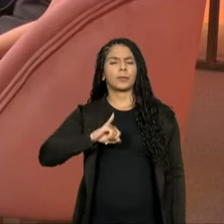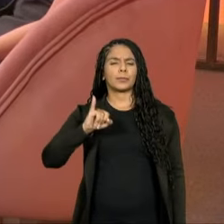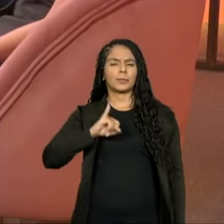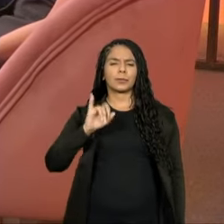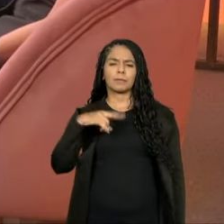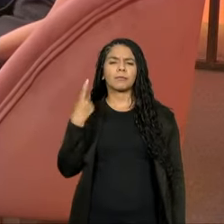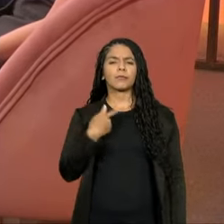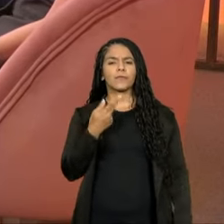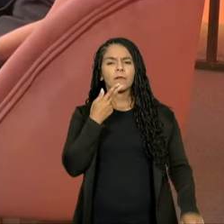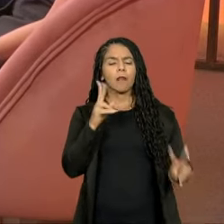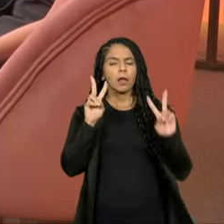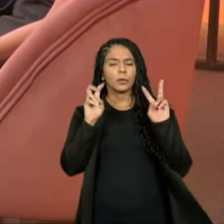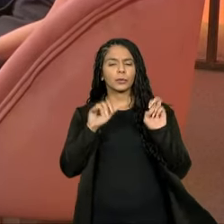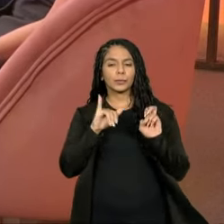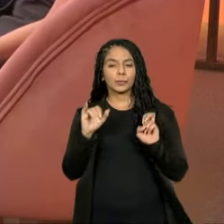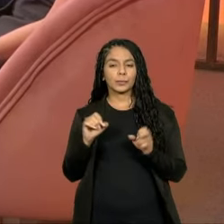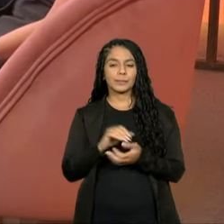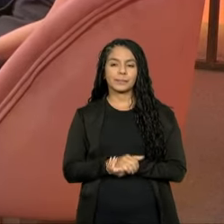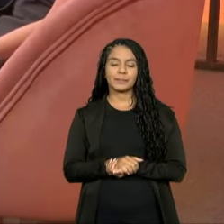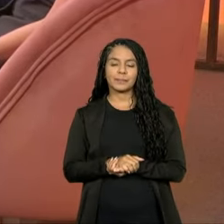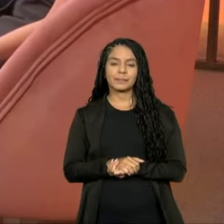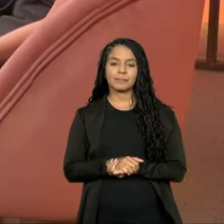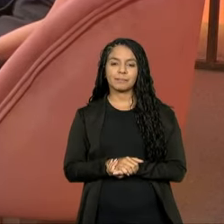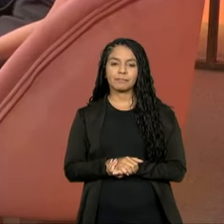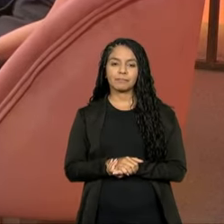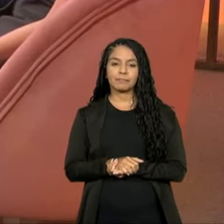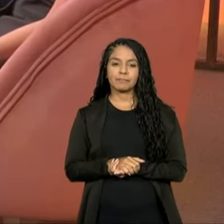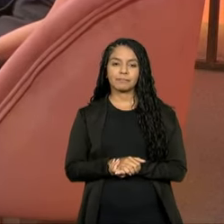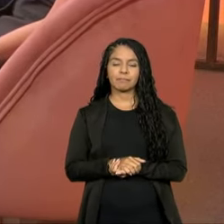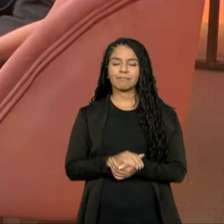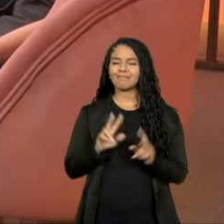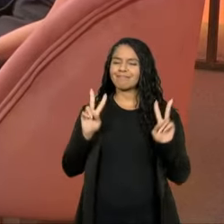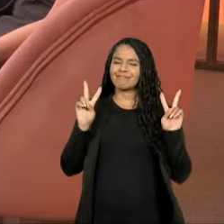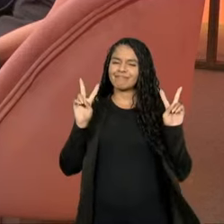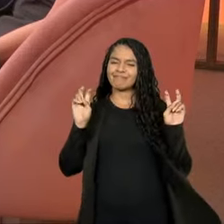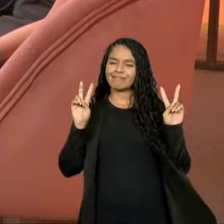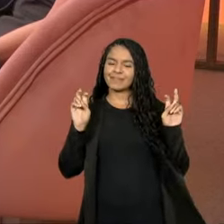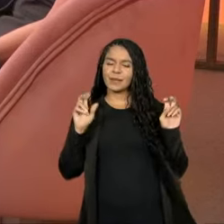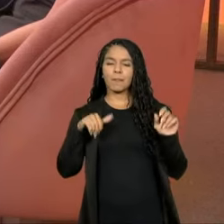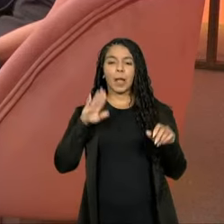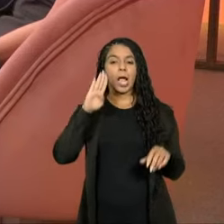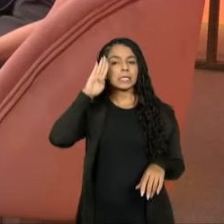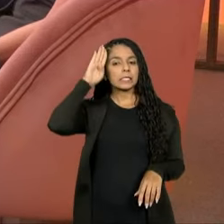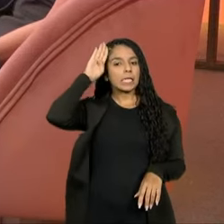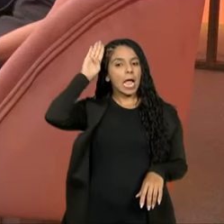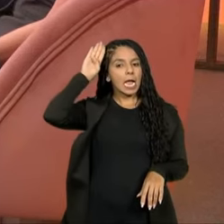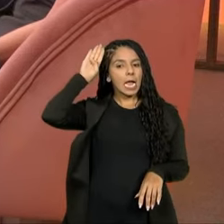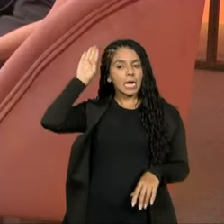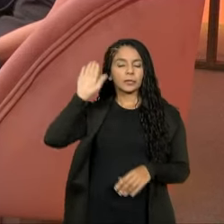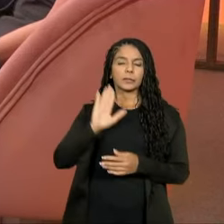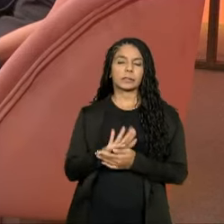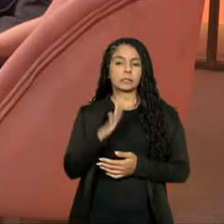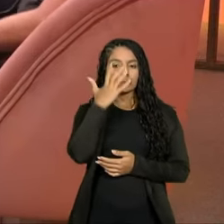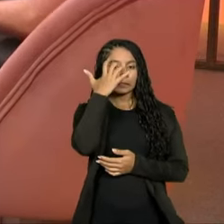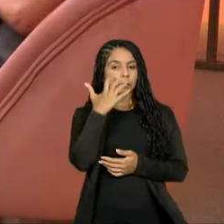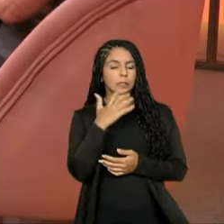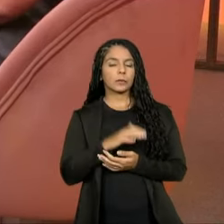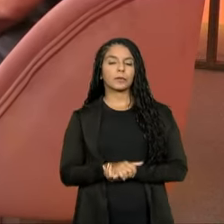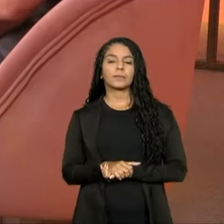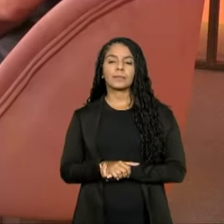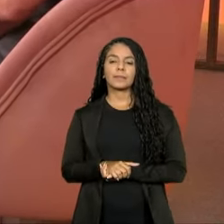importantíssima da gente falar, que é um título assim mais acadêmico, mais sério, é